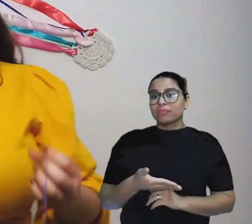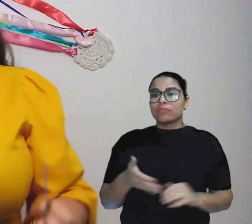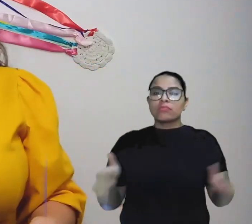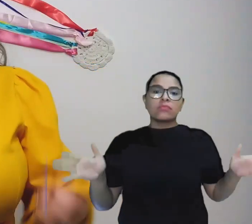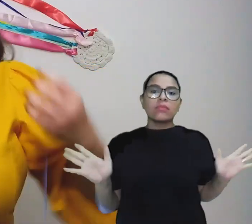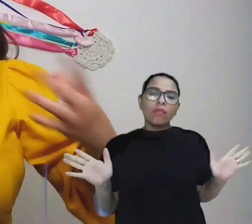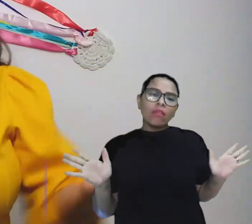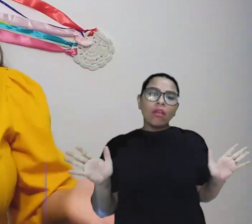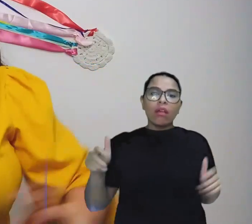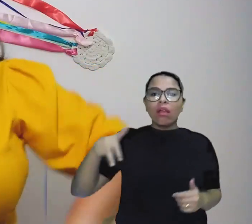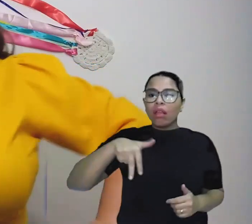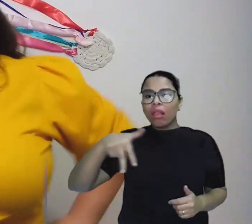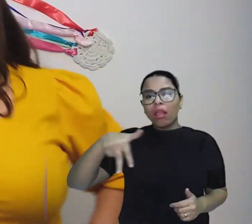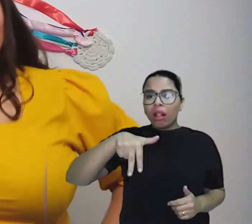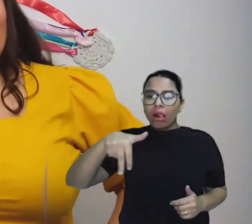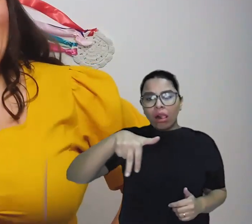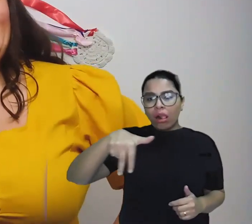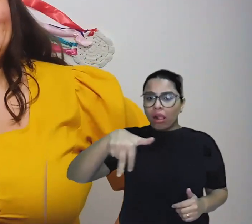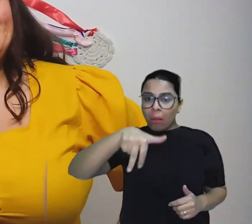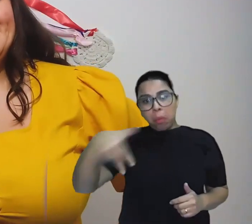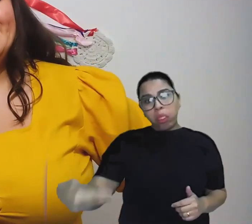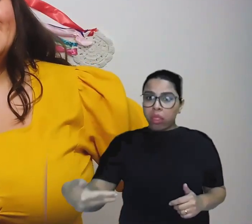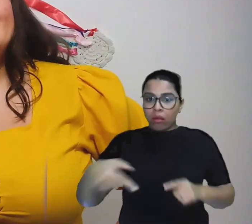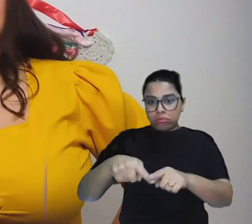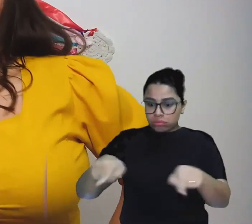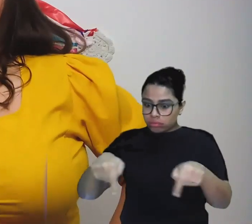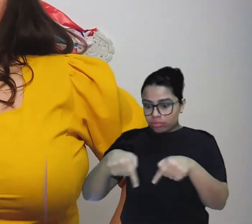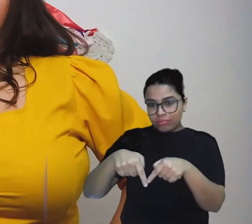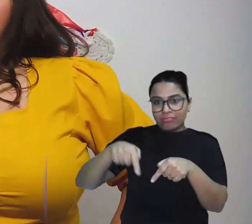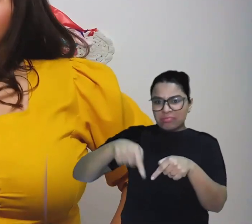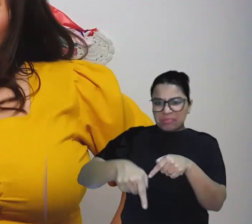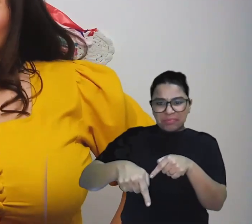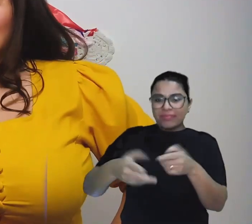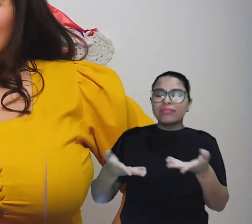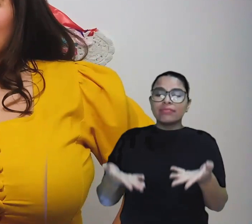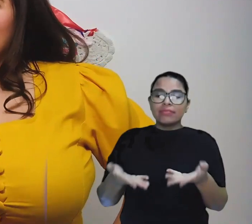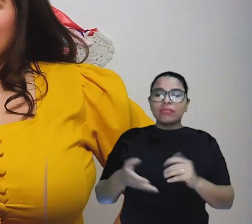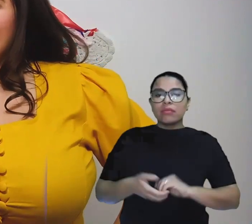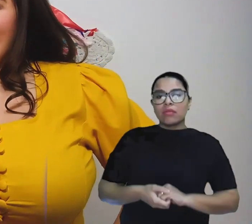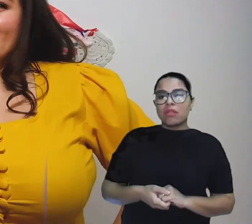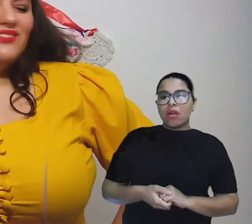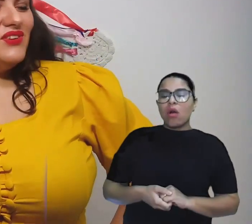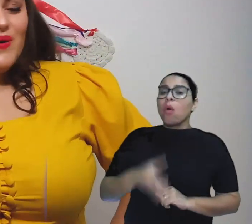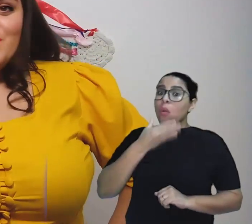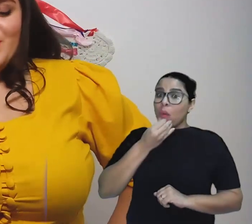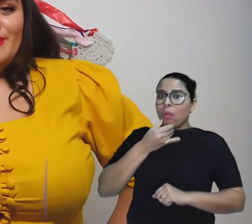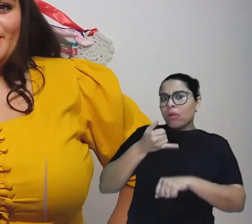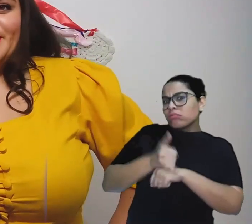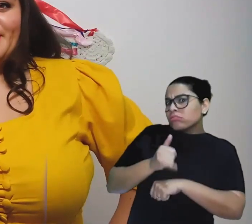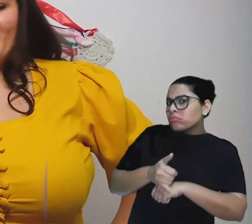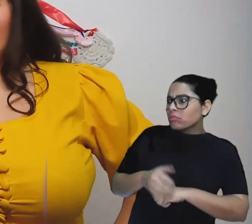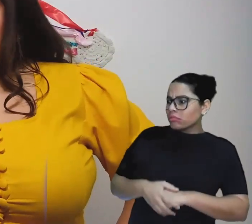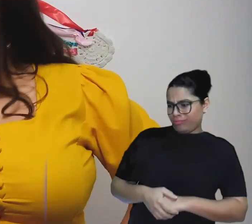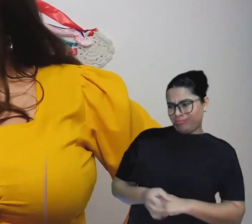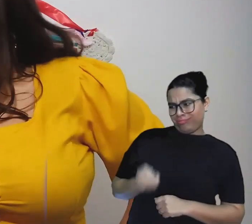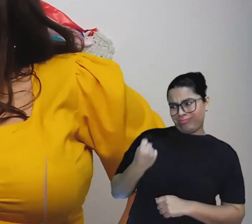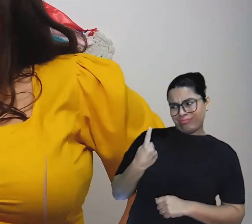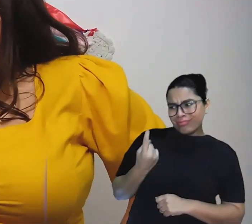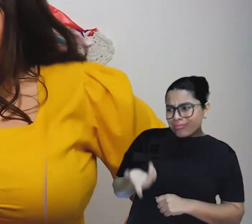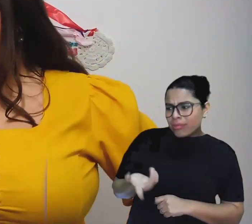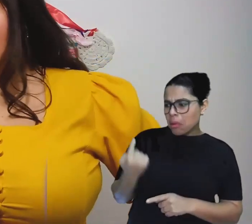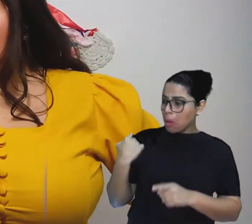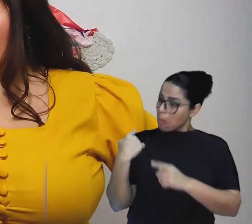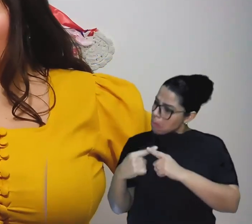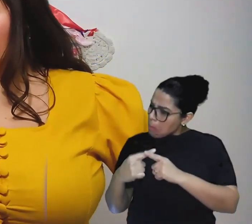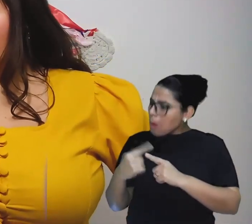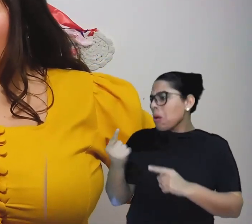espantalho tropeçou e caiu dentro de um buraco. O lenhador de lata ficou muito intrigado. Por que